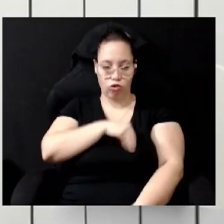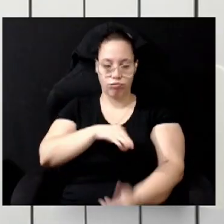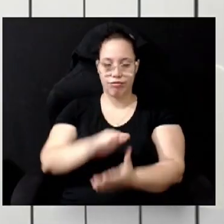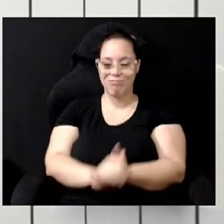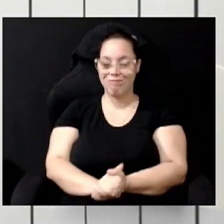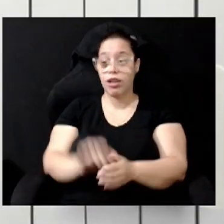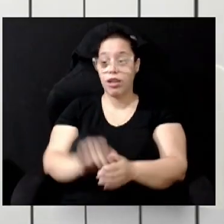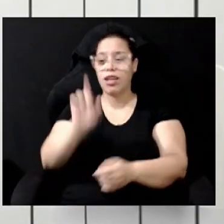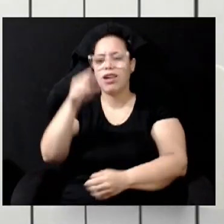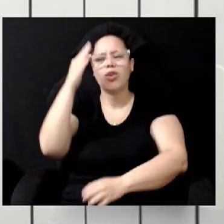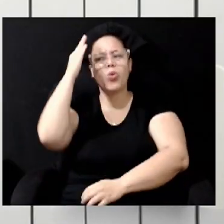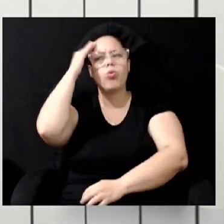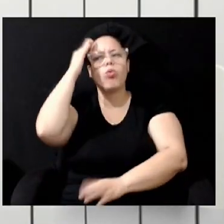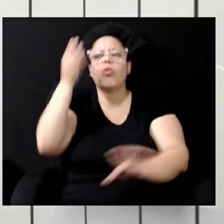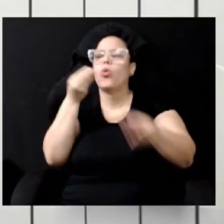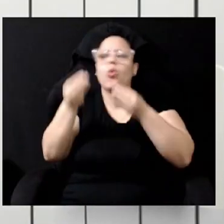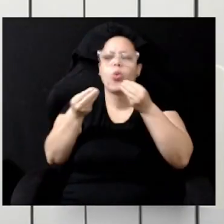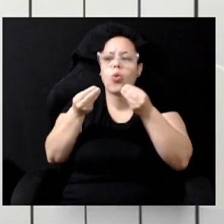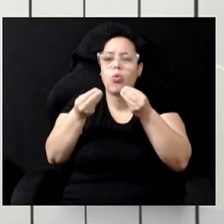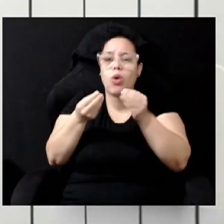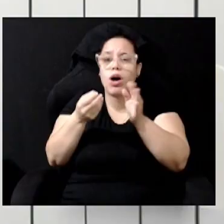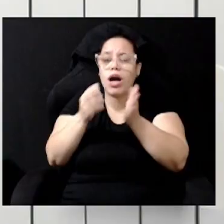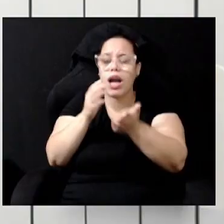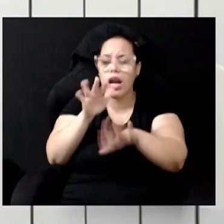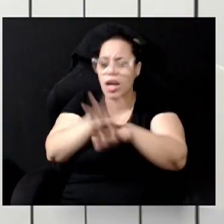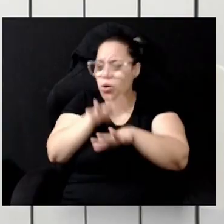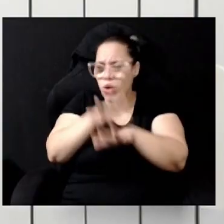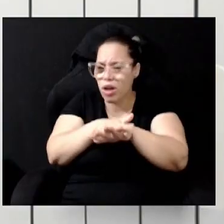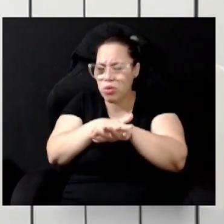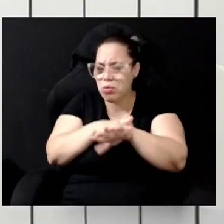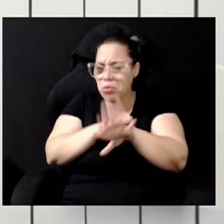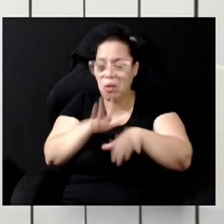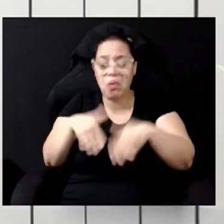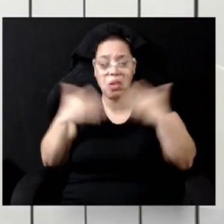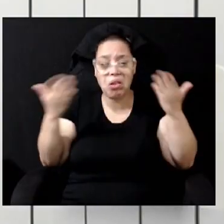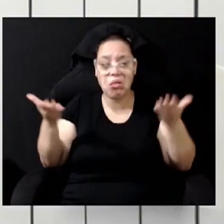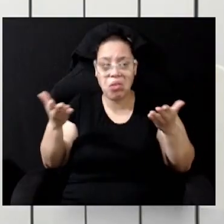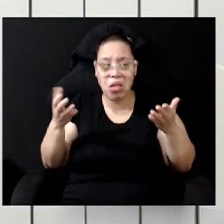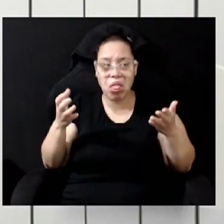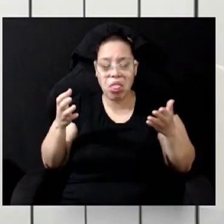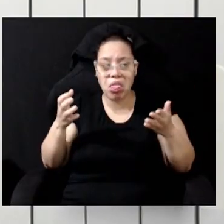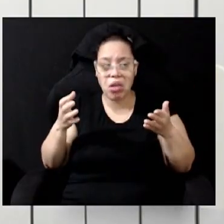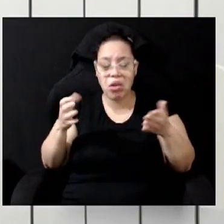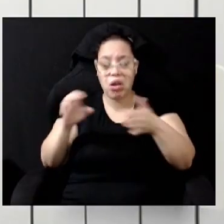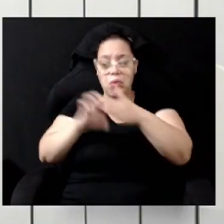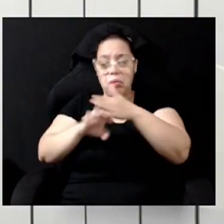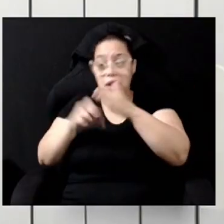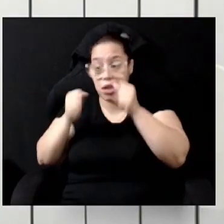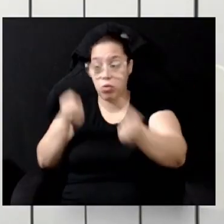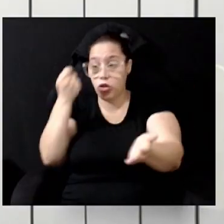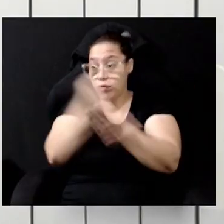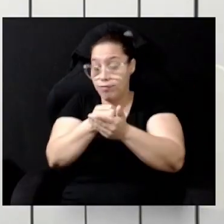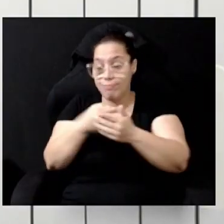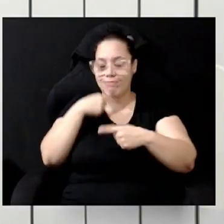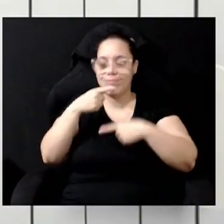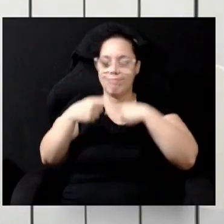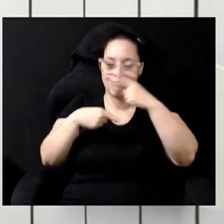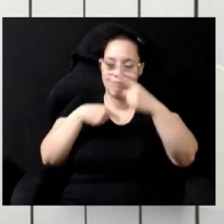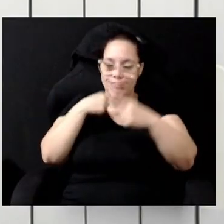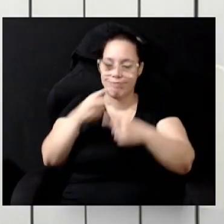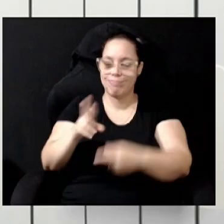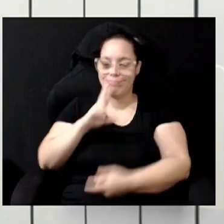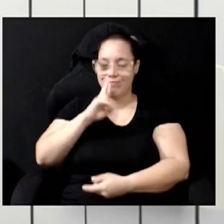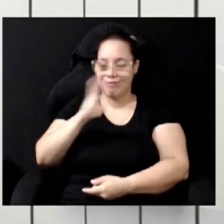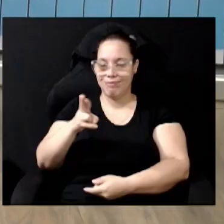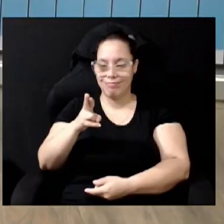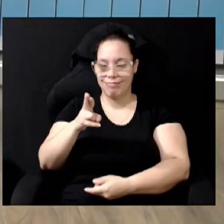sabe como ele é calculado? Até quando a empresa pode pagar? Dúvidas que serão respondidas a partir